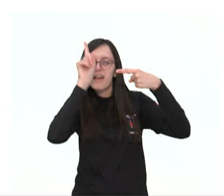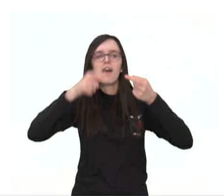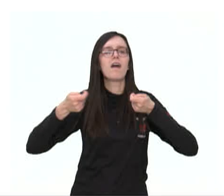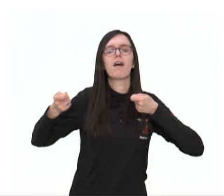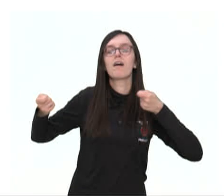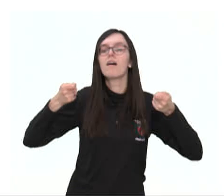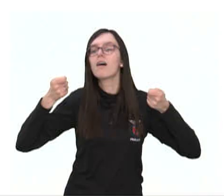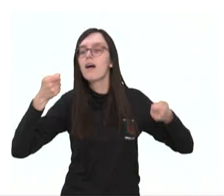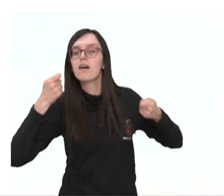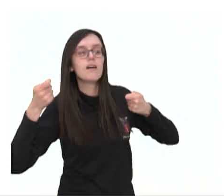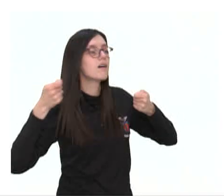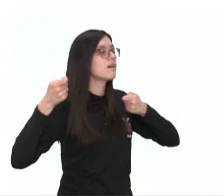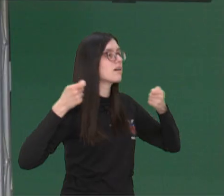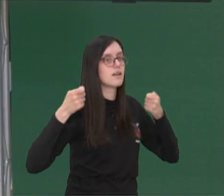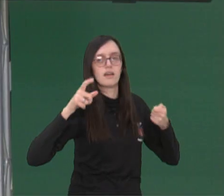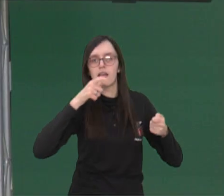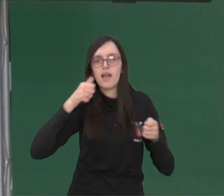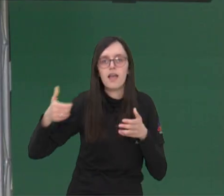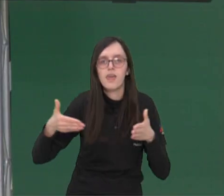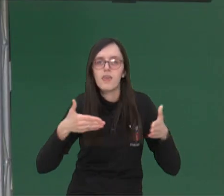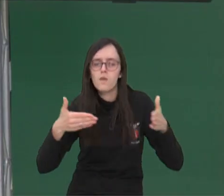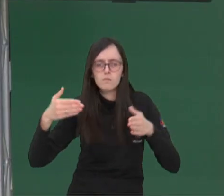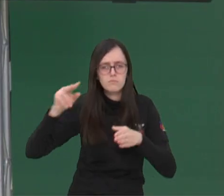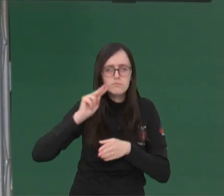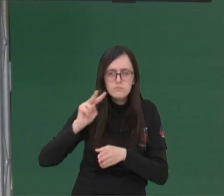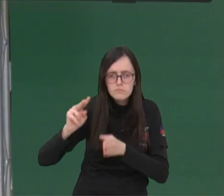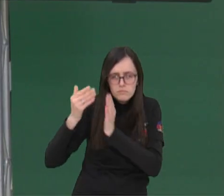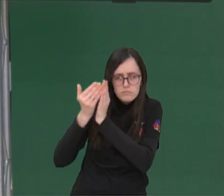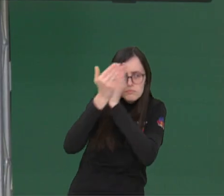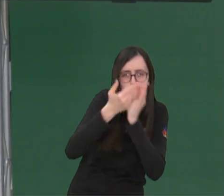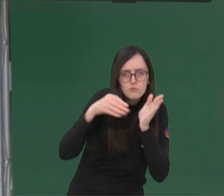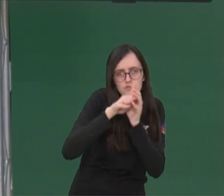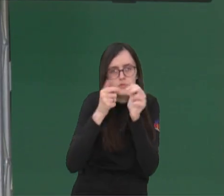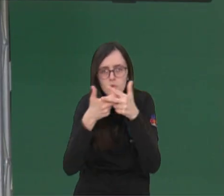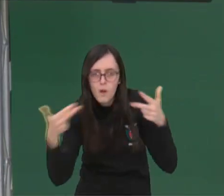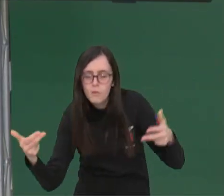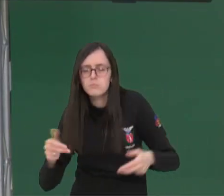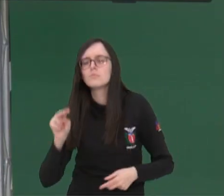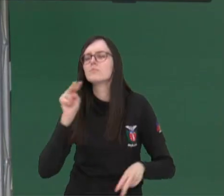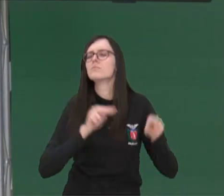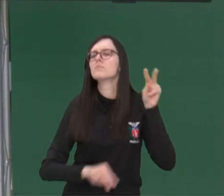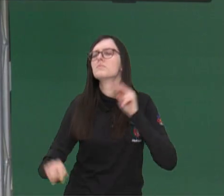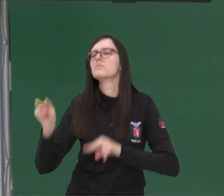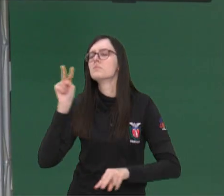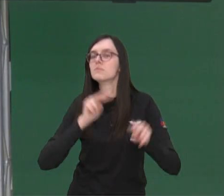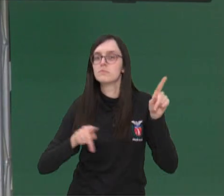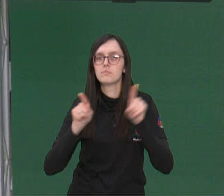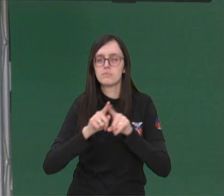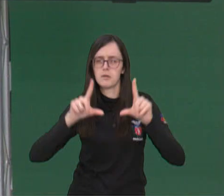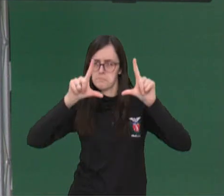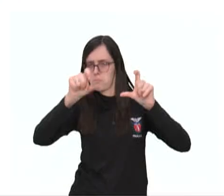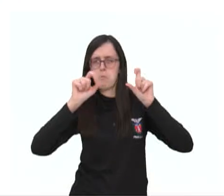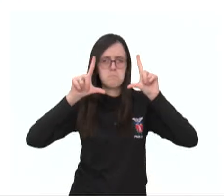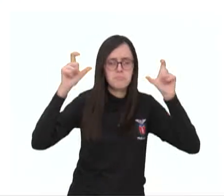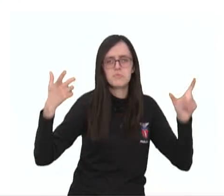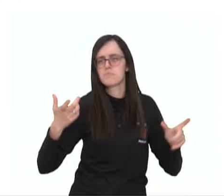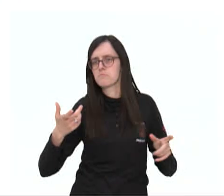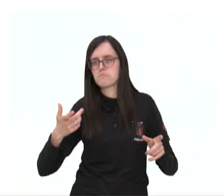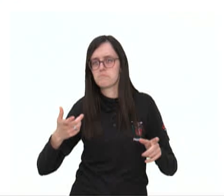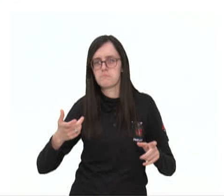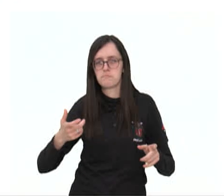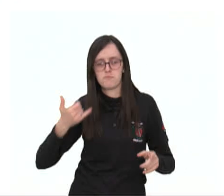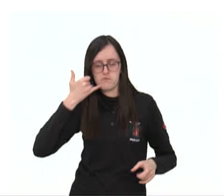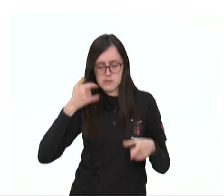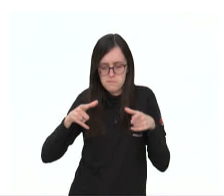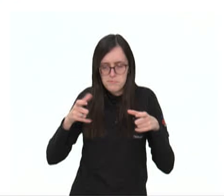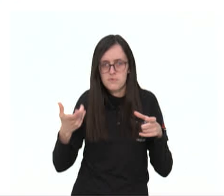controlando a entrada dos grandes rios da Amazônia, como a gente falou. E aqui você tem Printa essa tela, fotografa essa